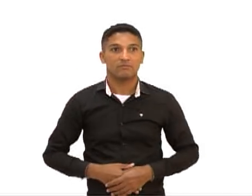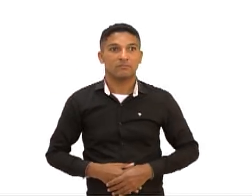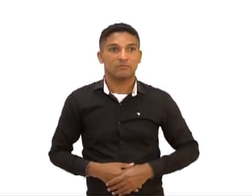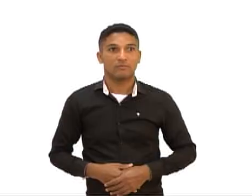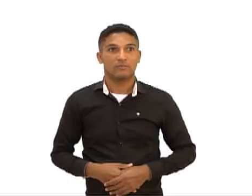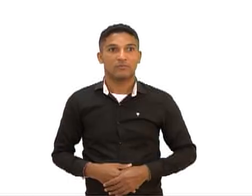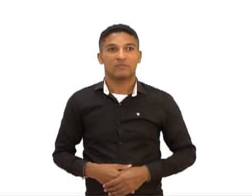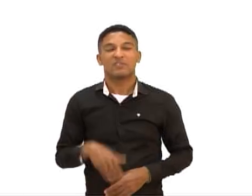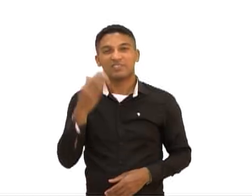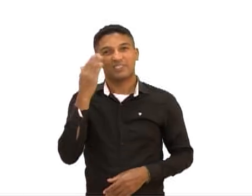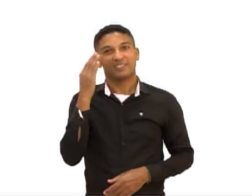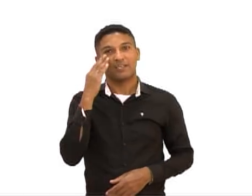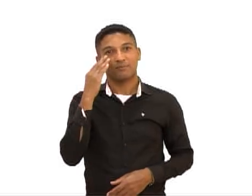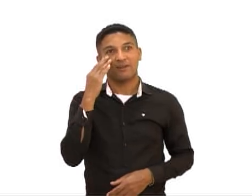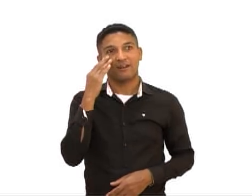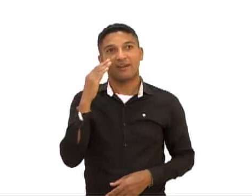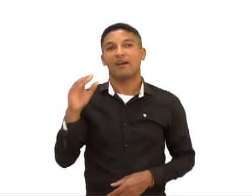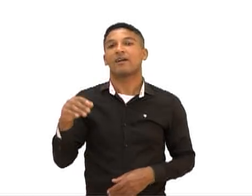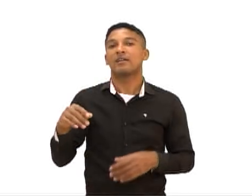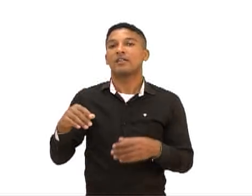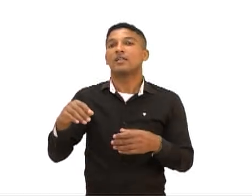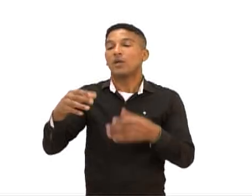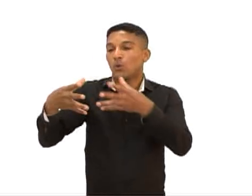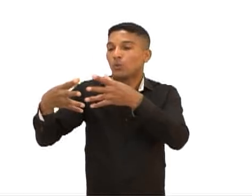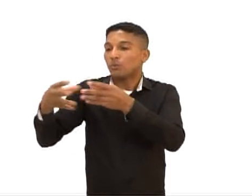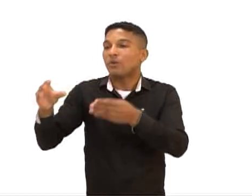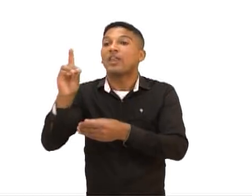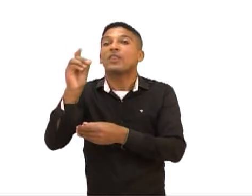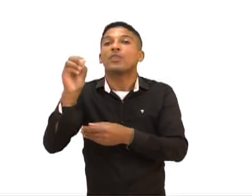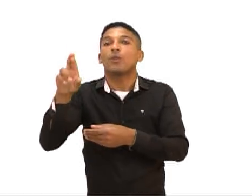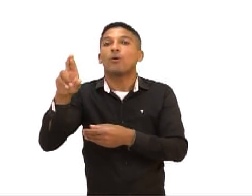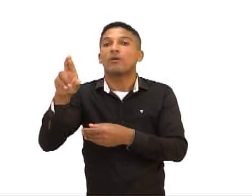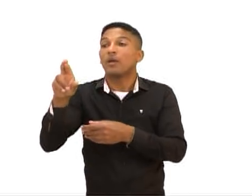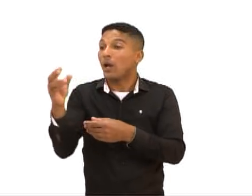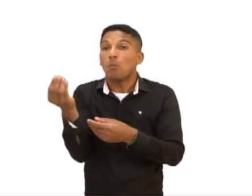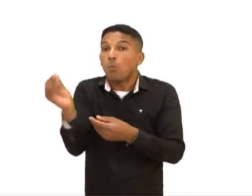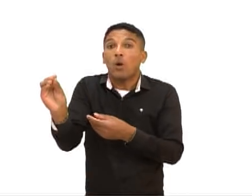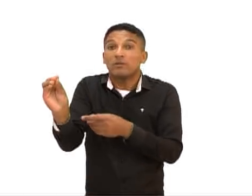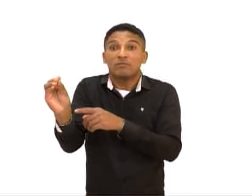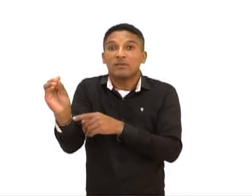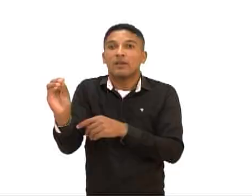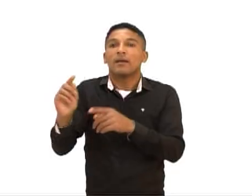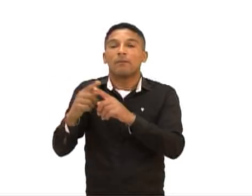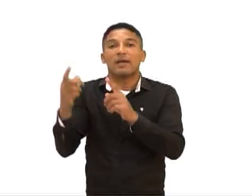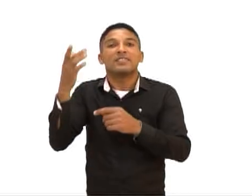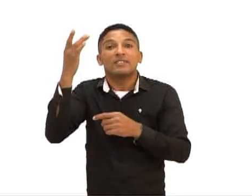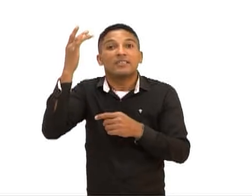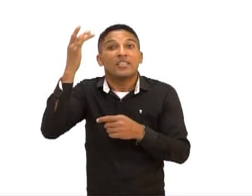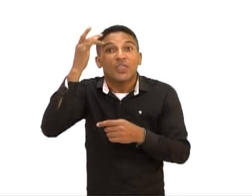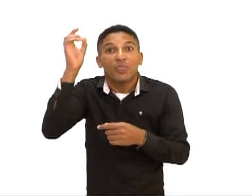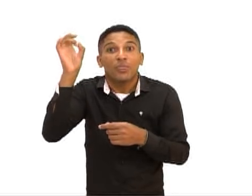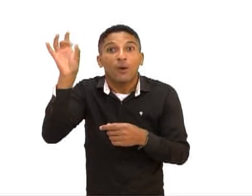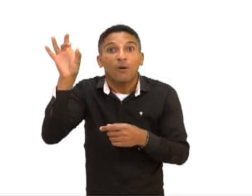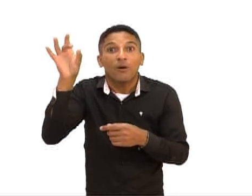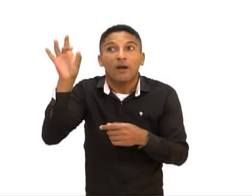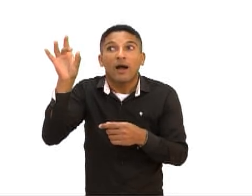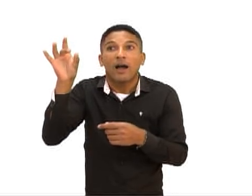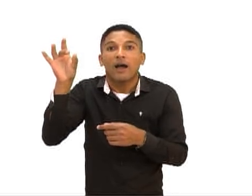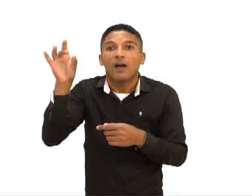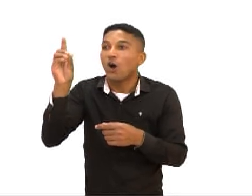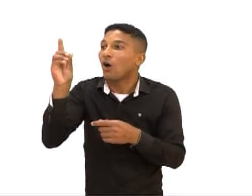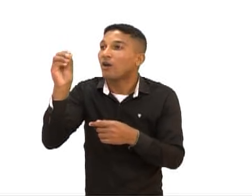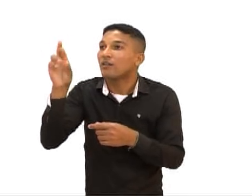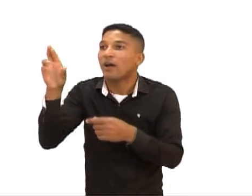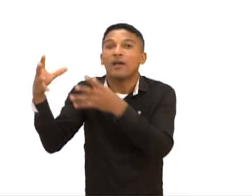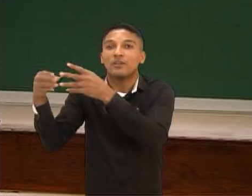estava escrita ali a palavra dor, né? Mas como sumiu, desapareceu, então também a palavra dor desapareceu. Então eles fazem ali um jogo, né,